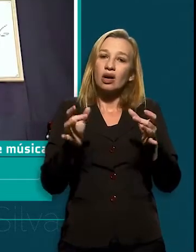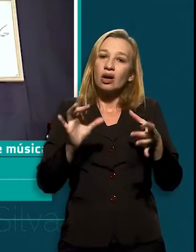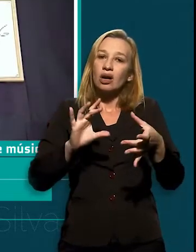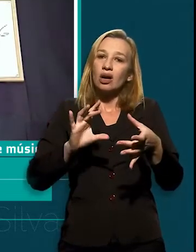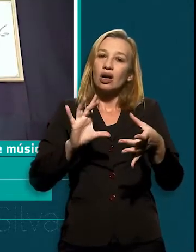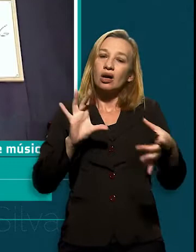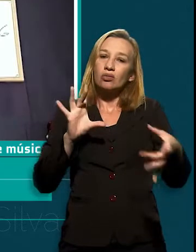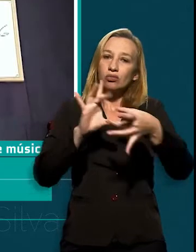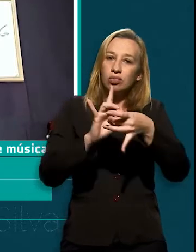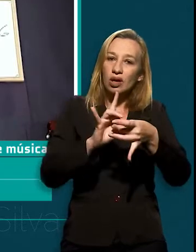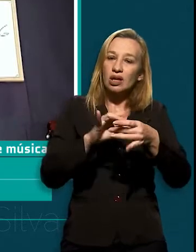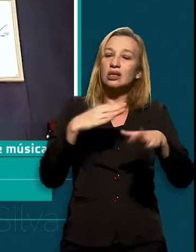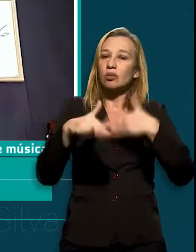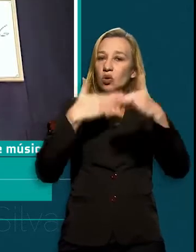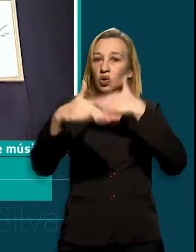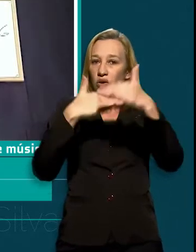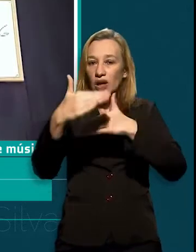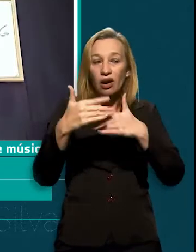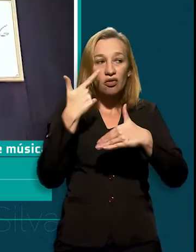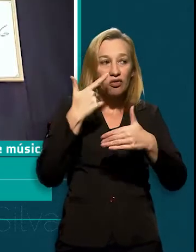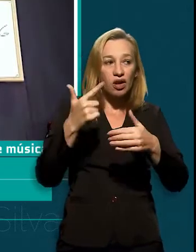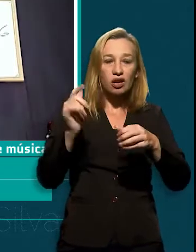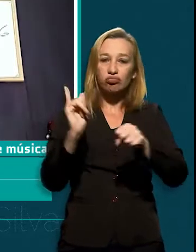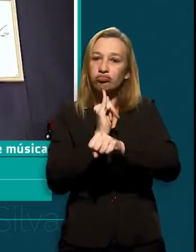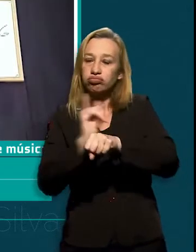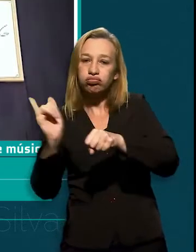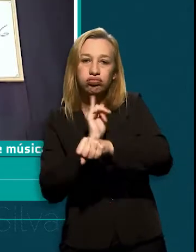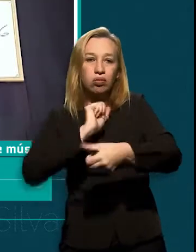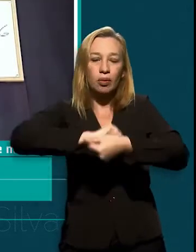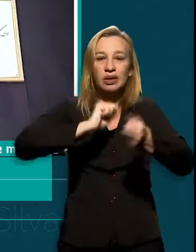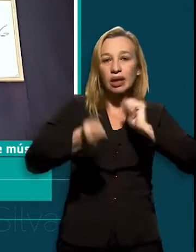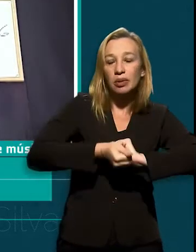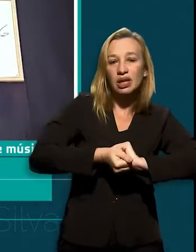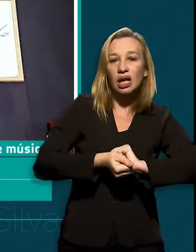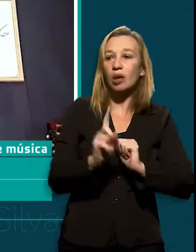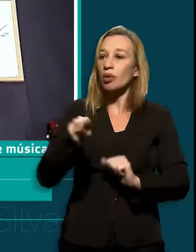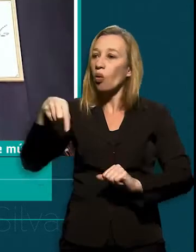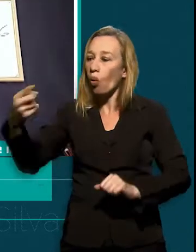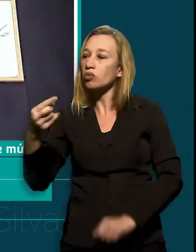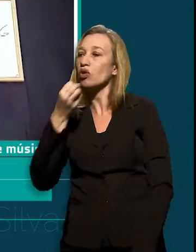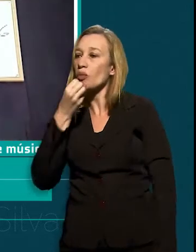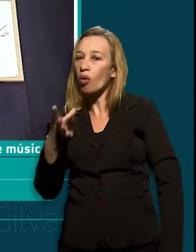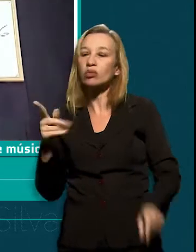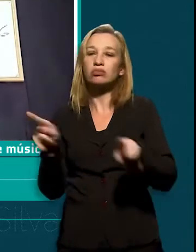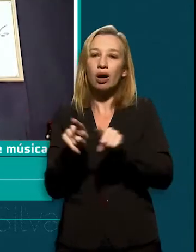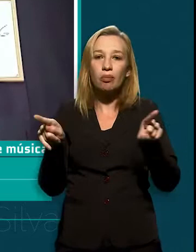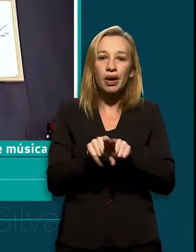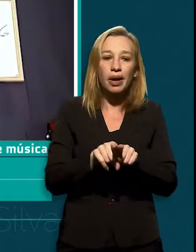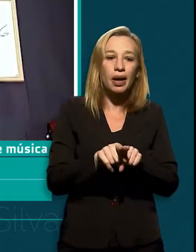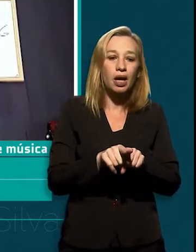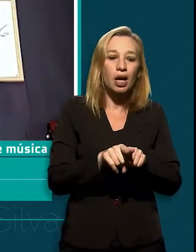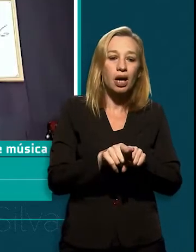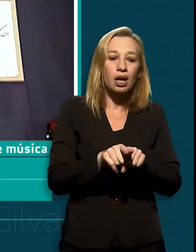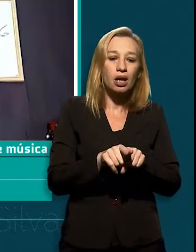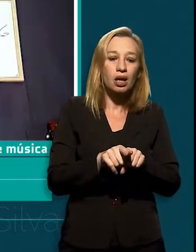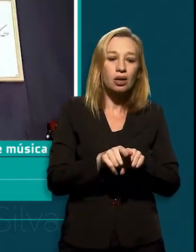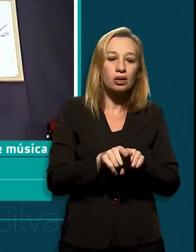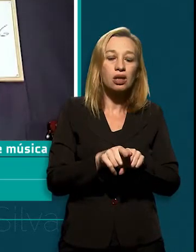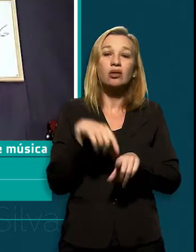né? Então, eu tive que buscar formas de me adaptar assim, mas por um lado foi legal também,